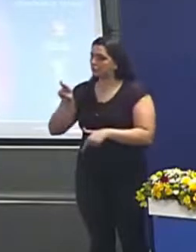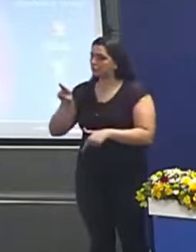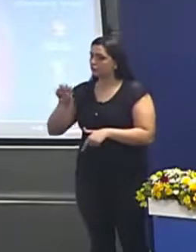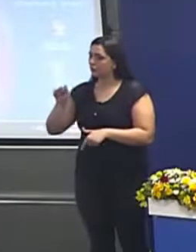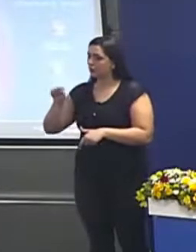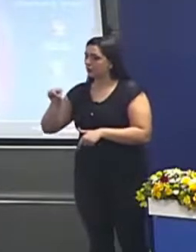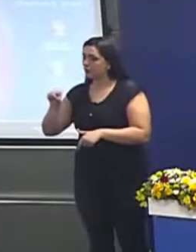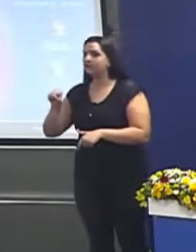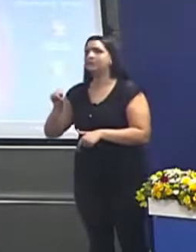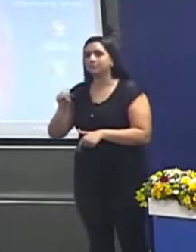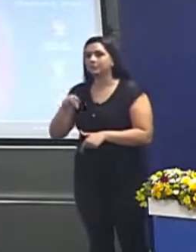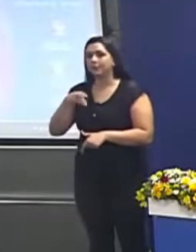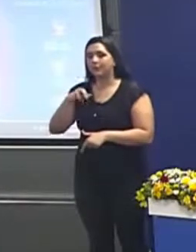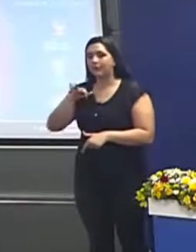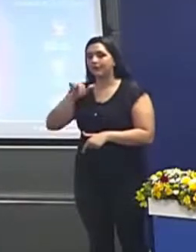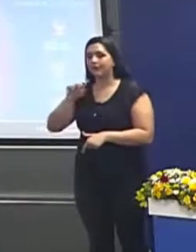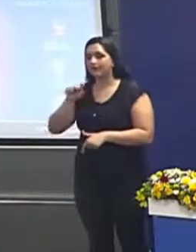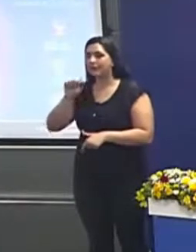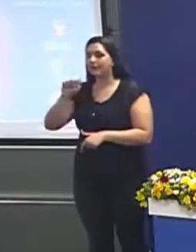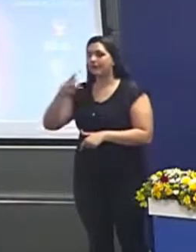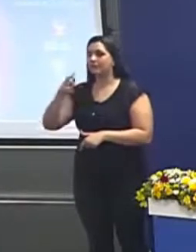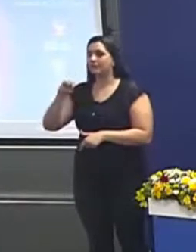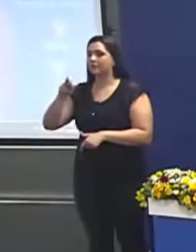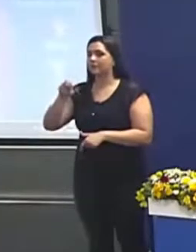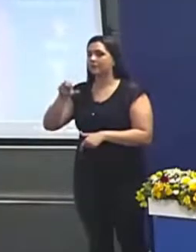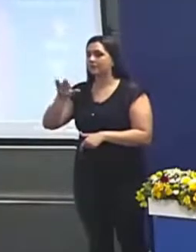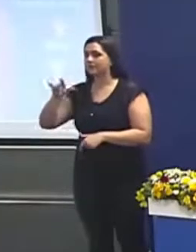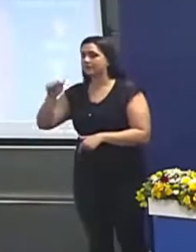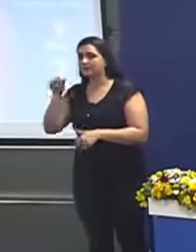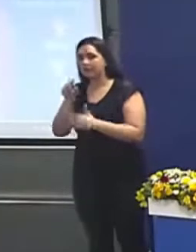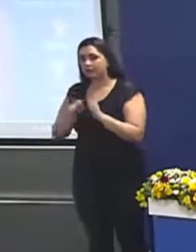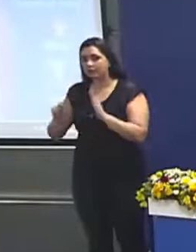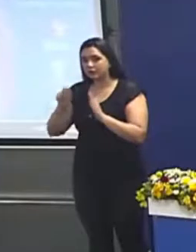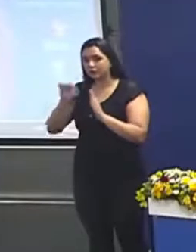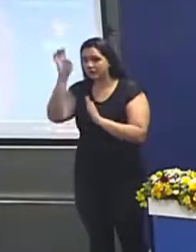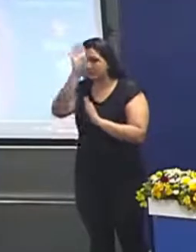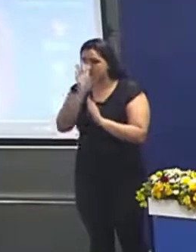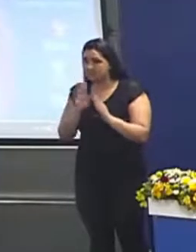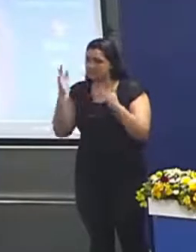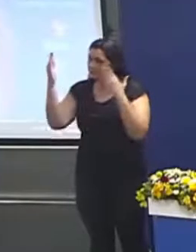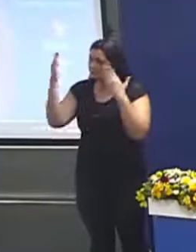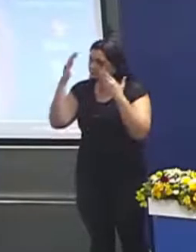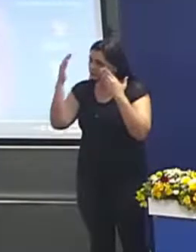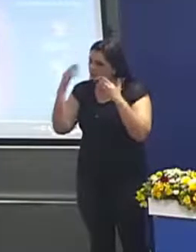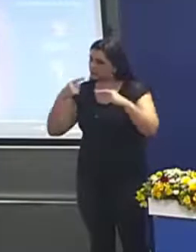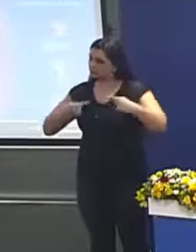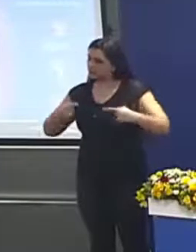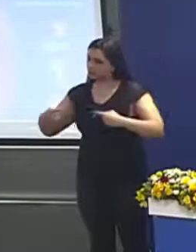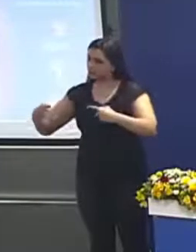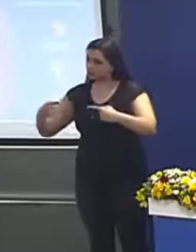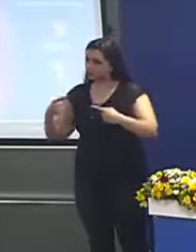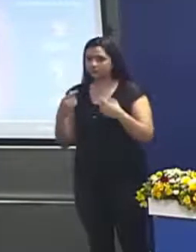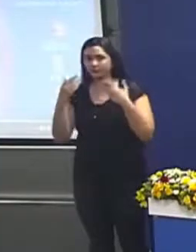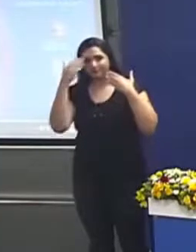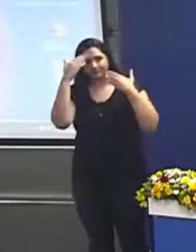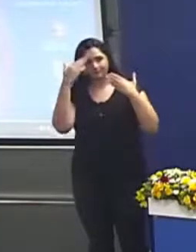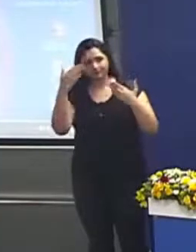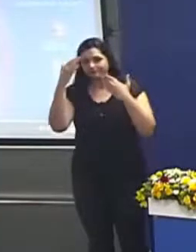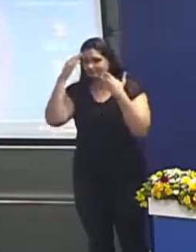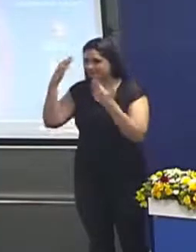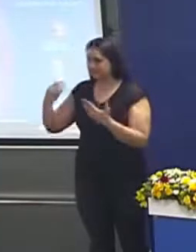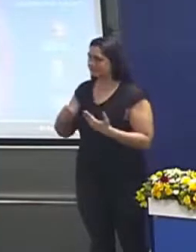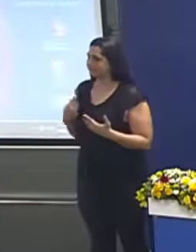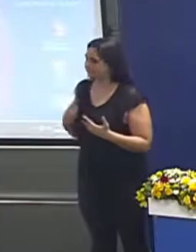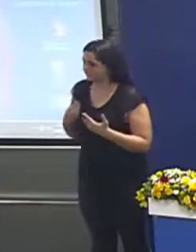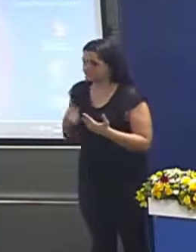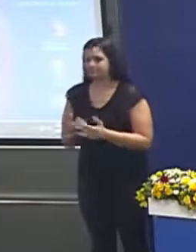Paulo. Maria Aparecida Cunha Malagrino Veiga, da Associação Brasileira de Psicologia Política. Muito obrigado pela